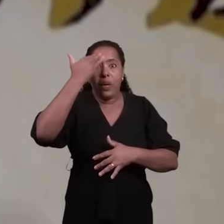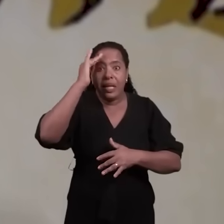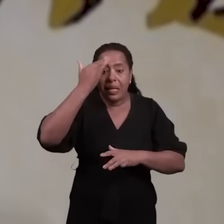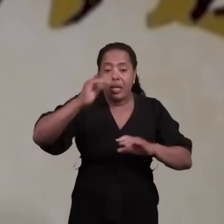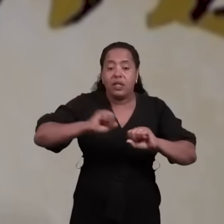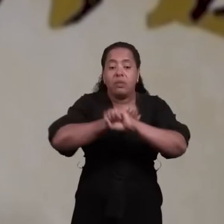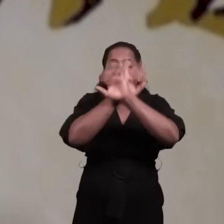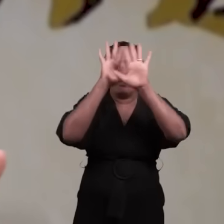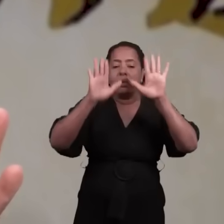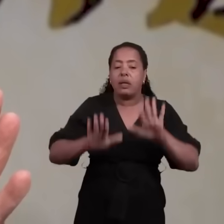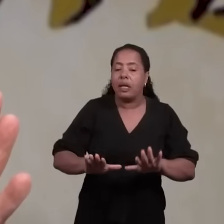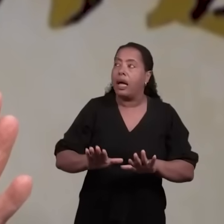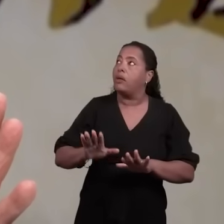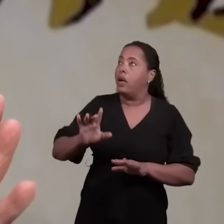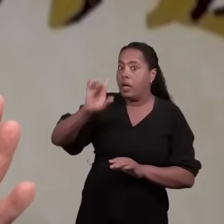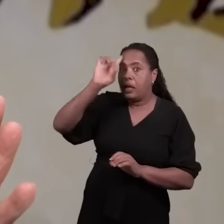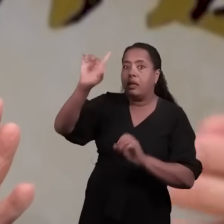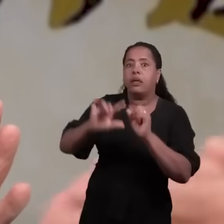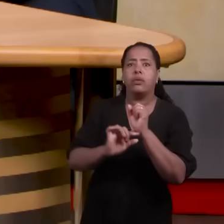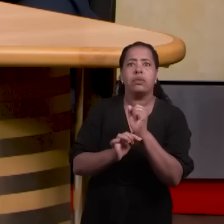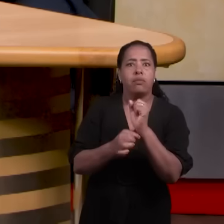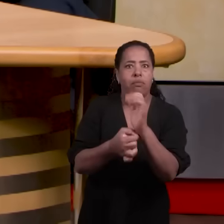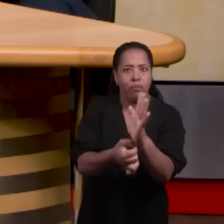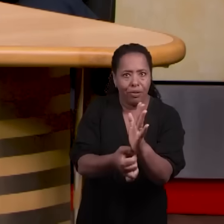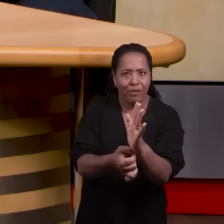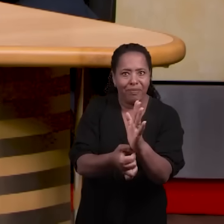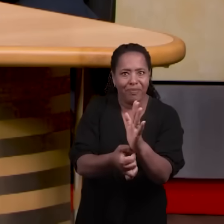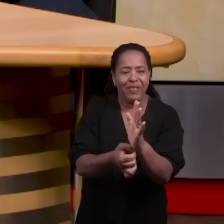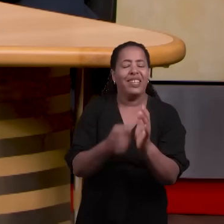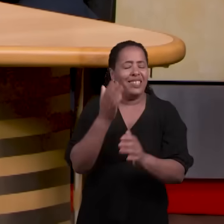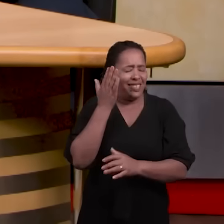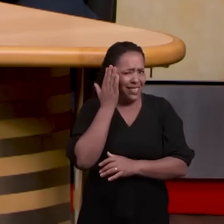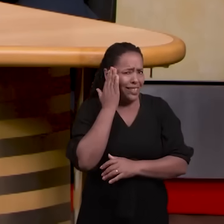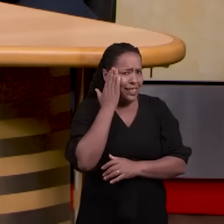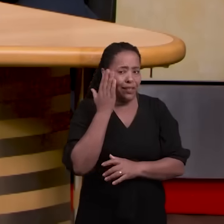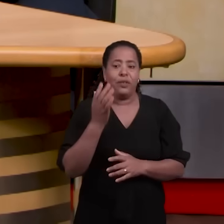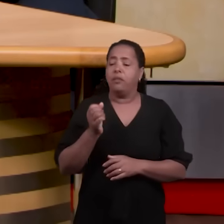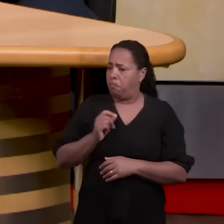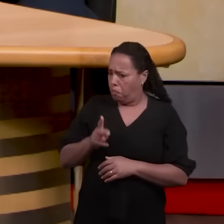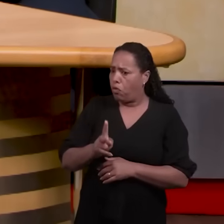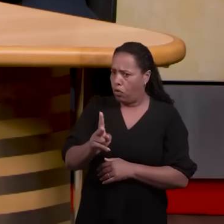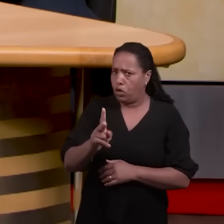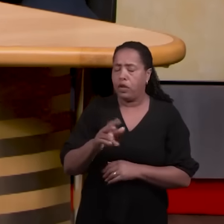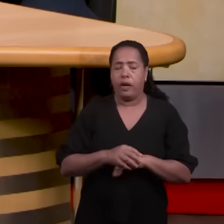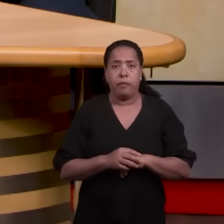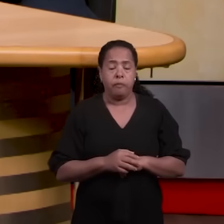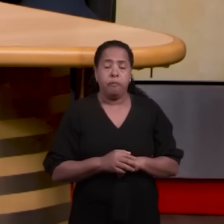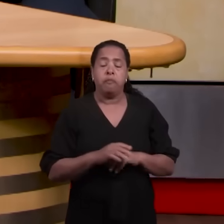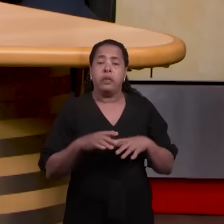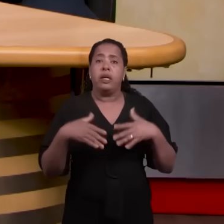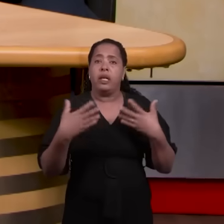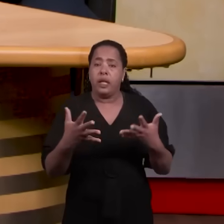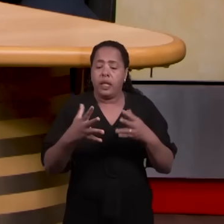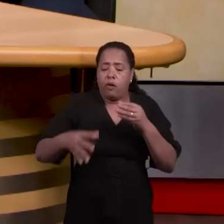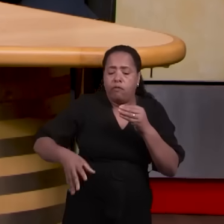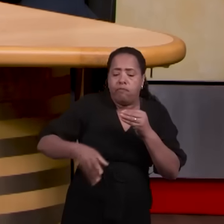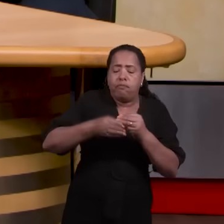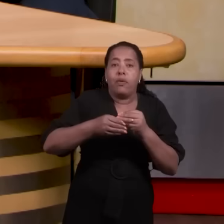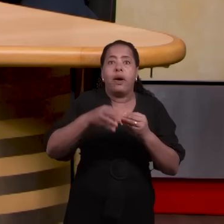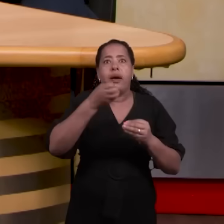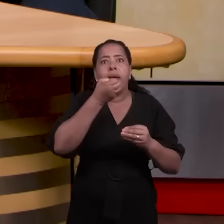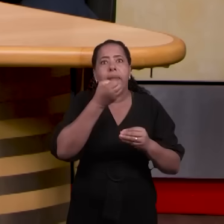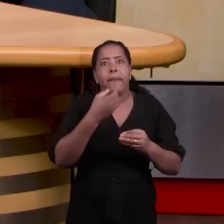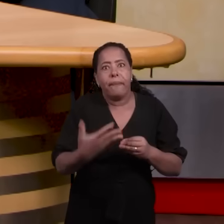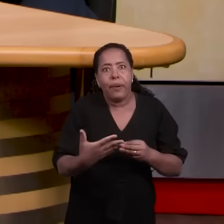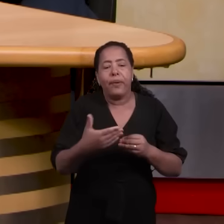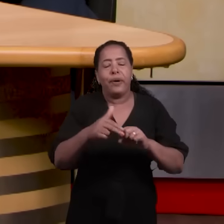deu o entendimento do que é que Deus estava revelando. Muito bom. Gilson, muito bom. Essa colocação, você vai continuar. Essa colocação